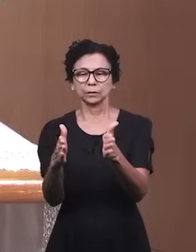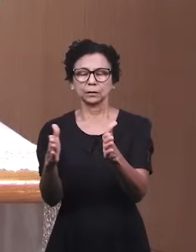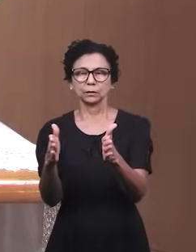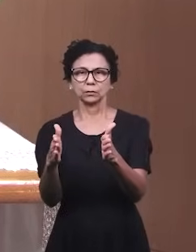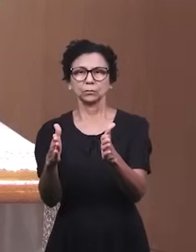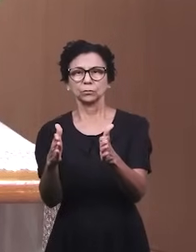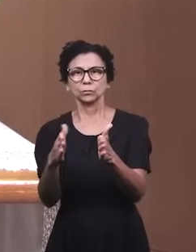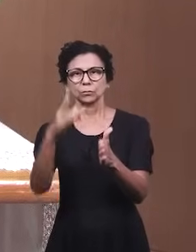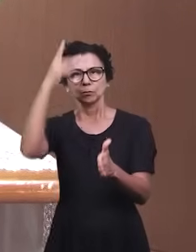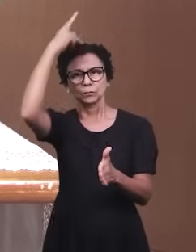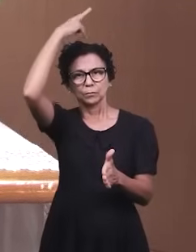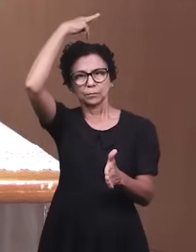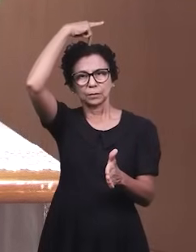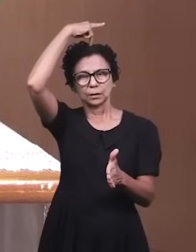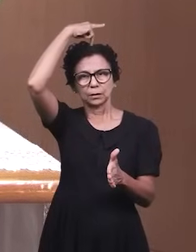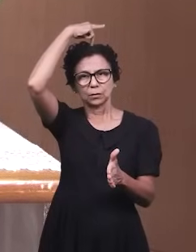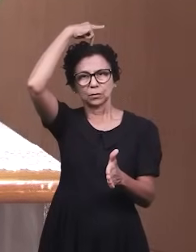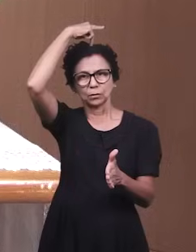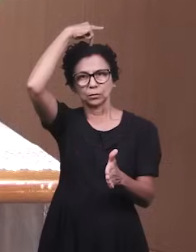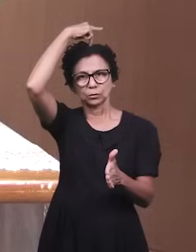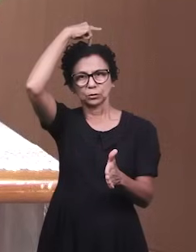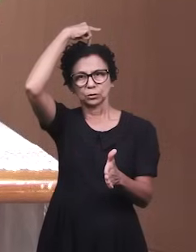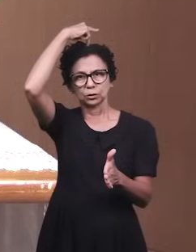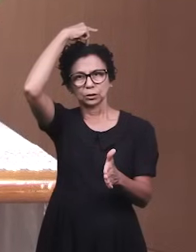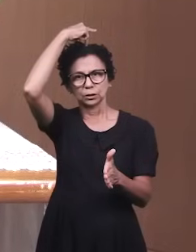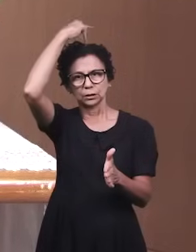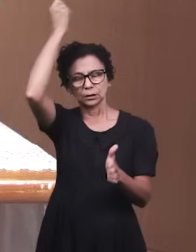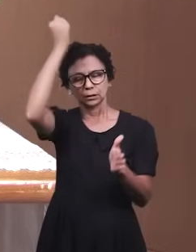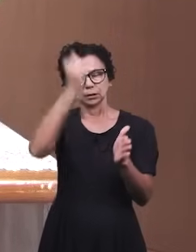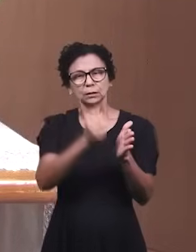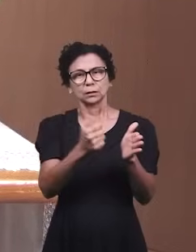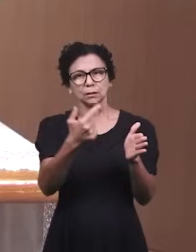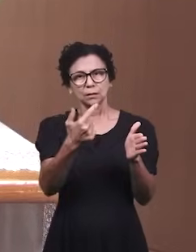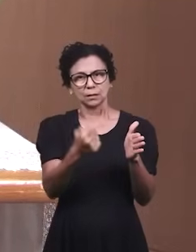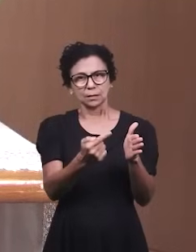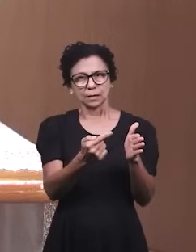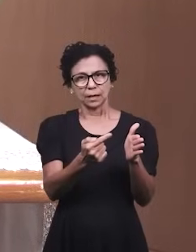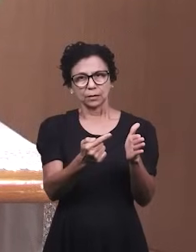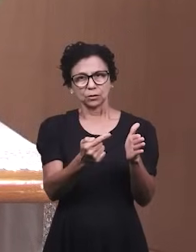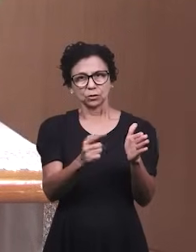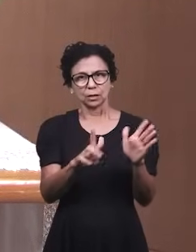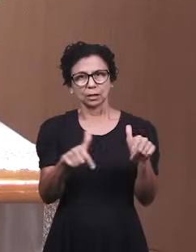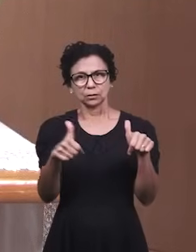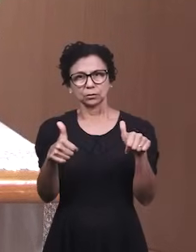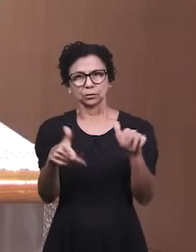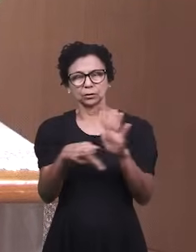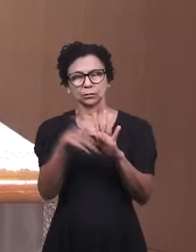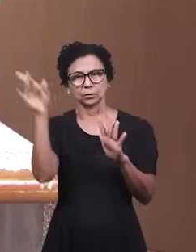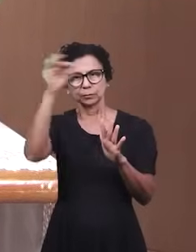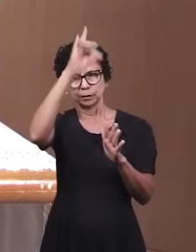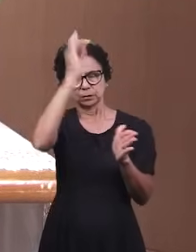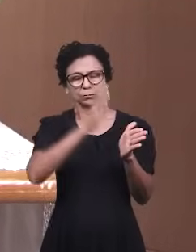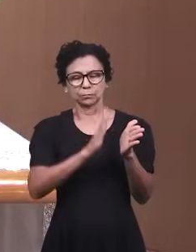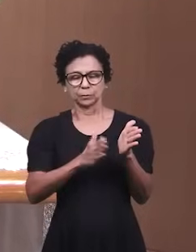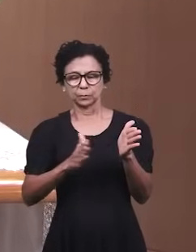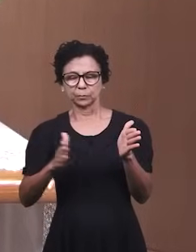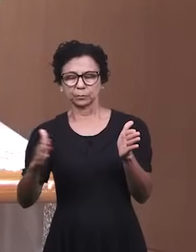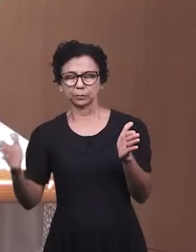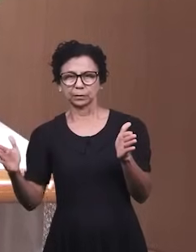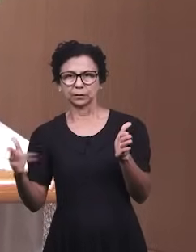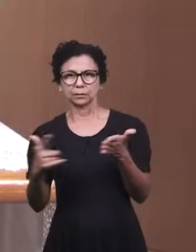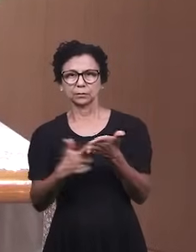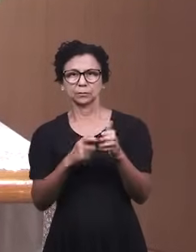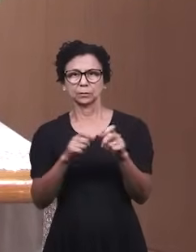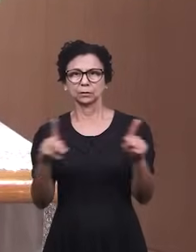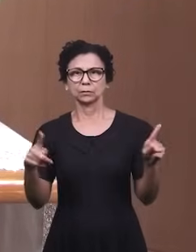no Pentecostes, passou pelas os sete tempos da igreja, que estão profetizados no livro de Apocalipse,